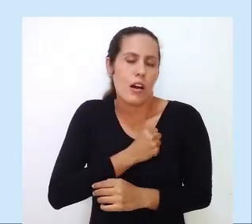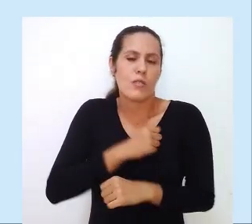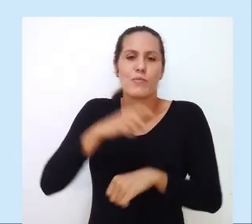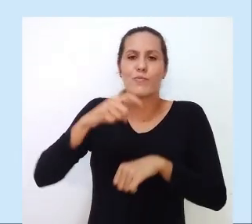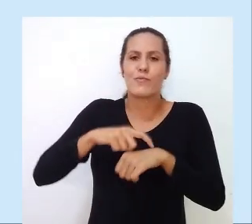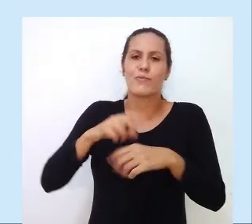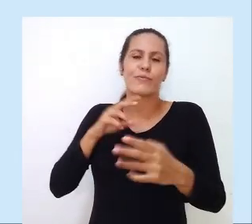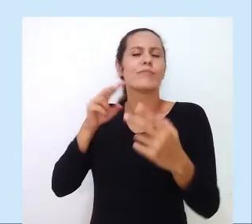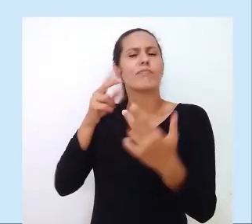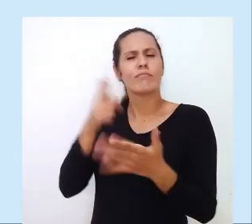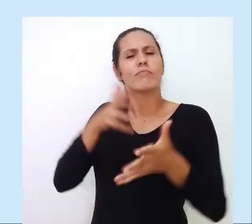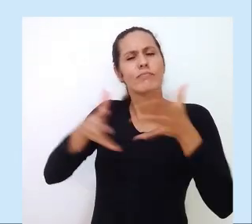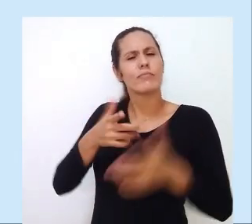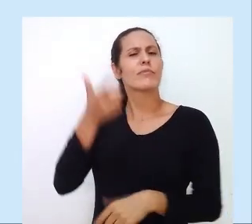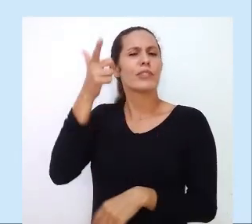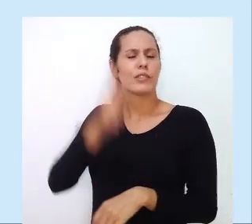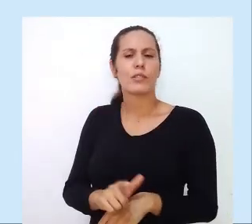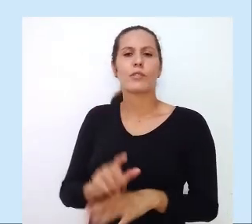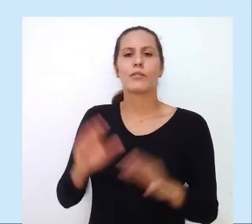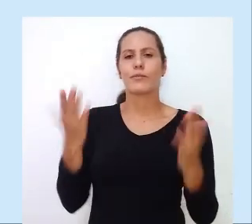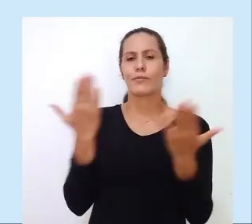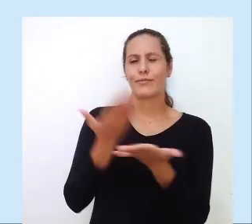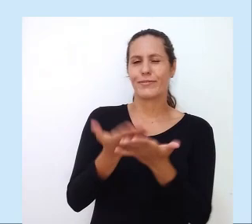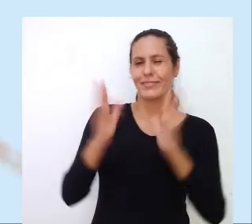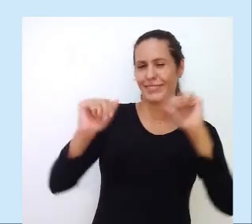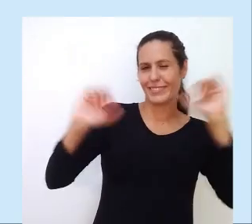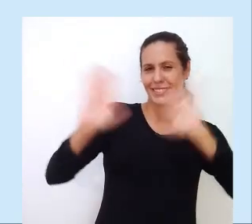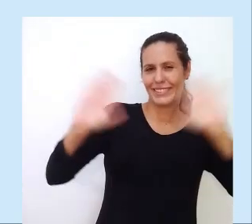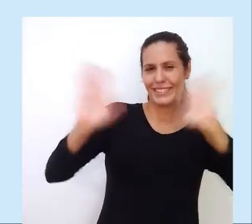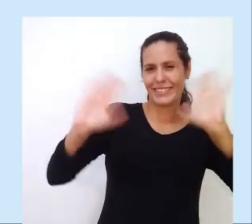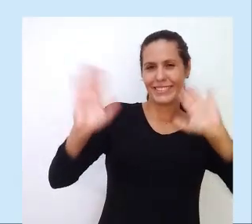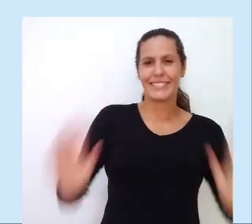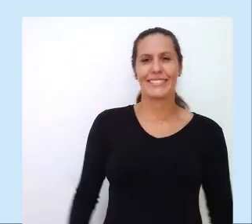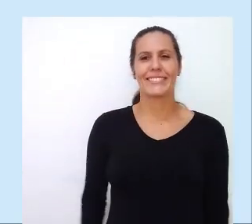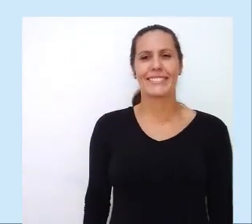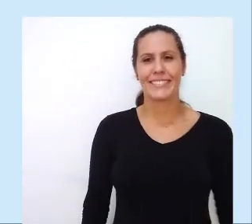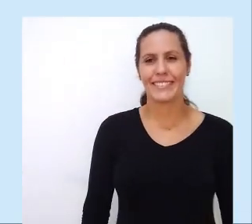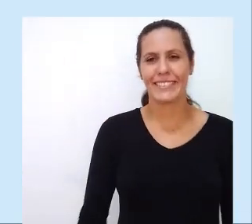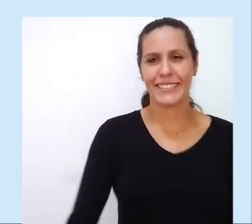adorei ter esse tempinho com vocês novamente. Até a próxima. Tchauzinho!